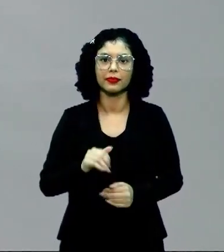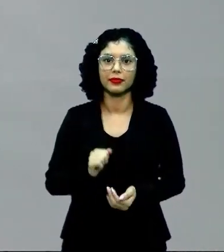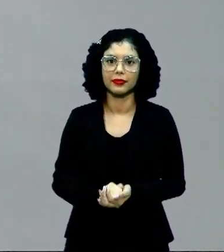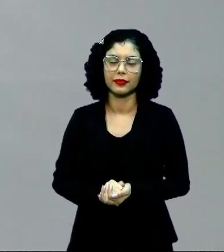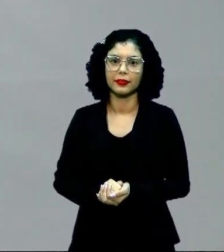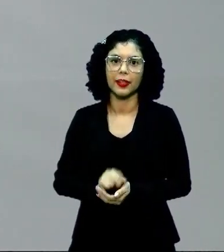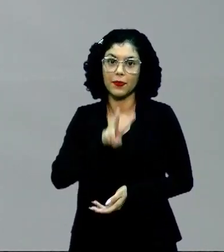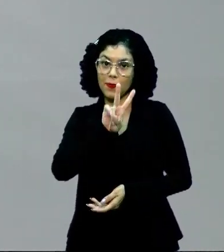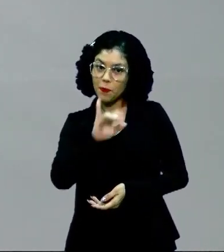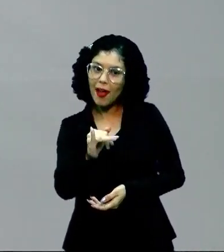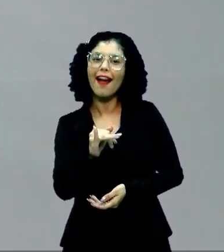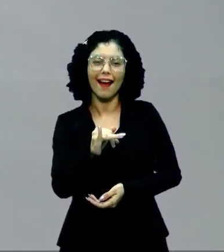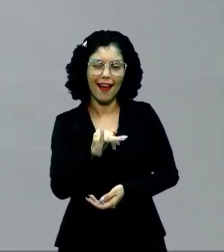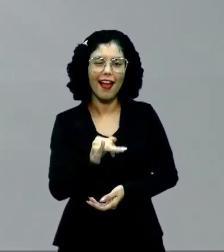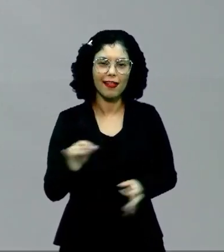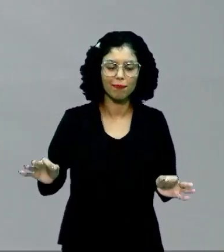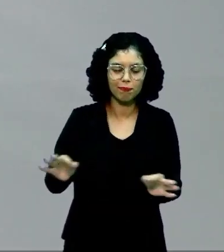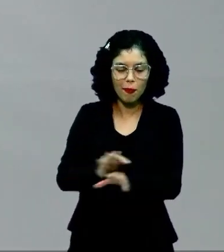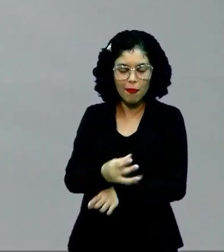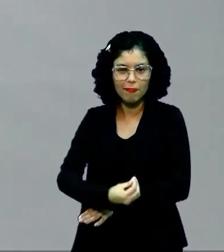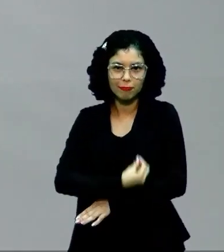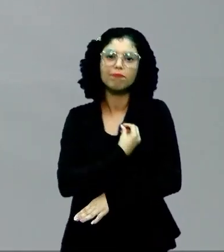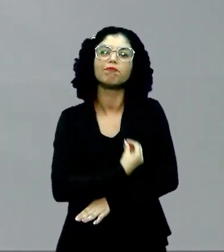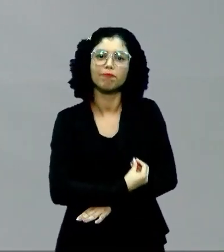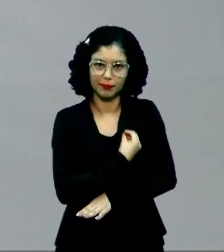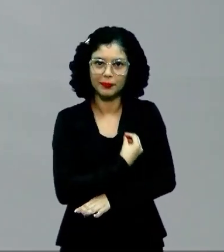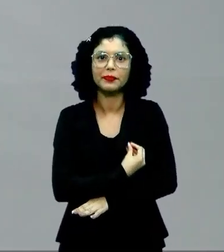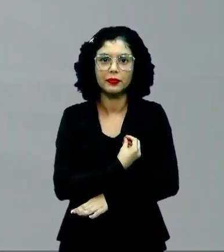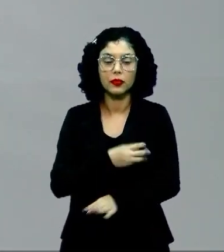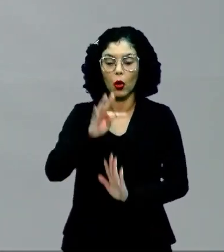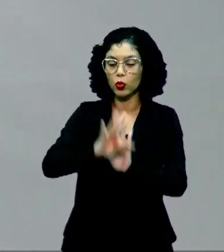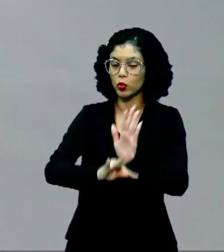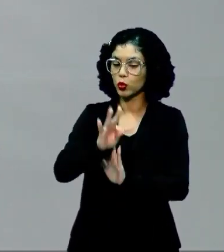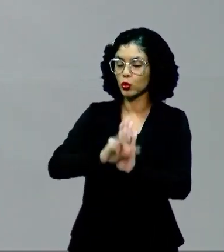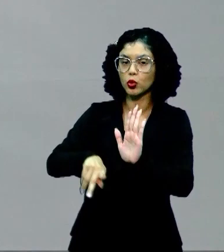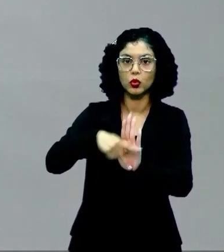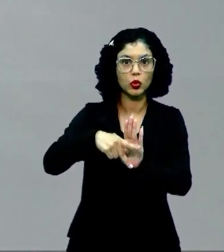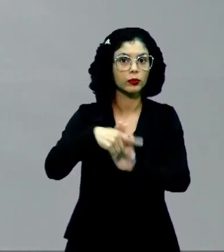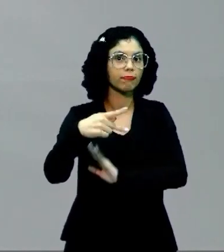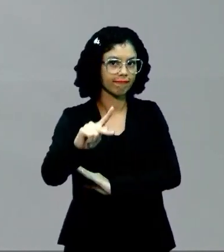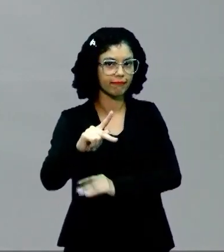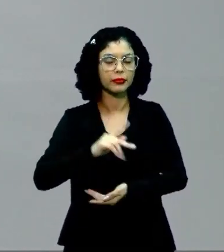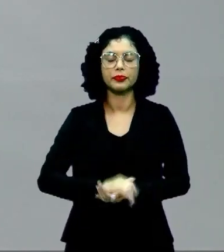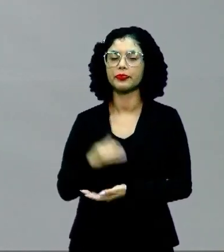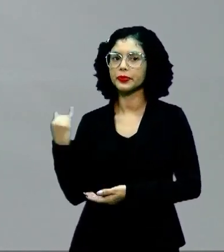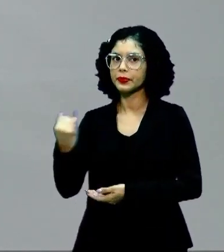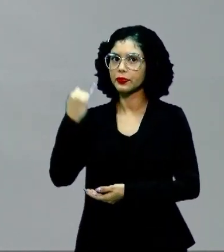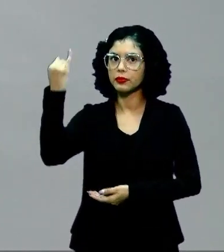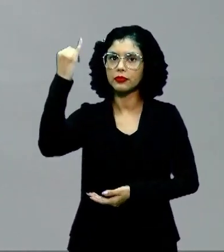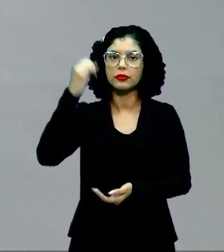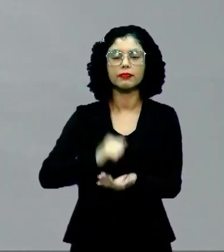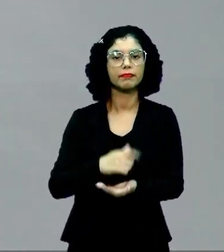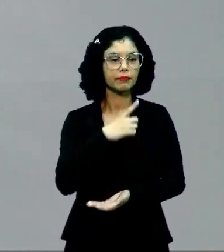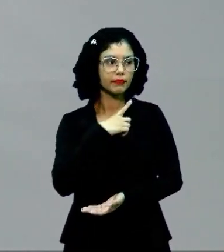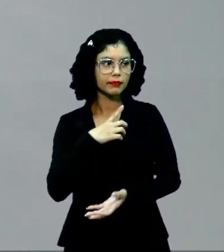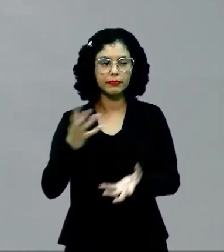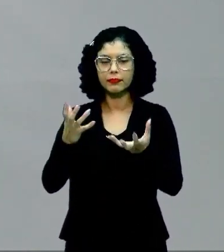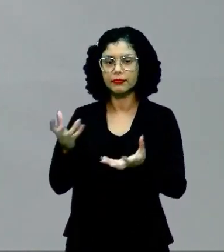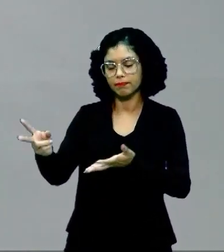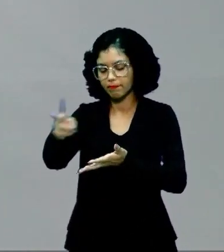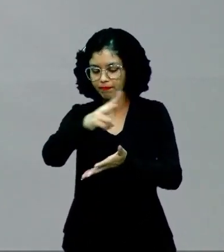vai decidir, né, a sua vida. É um texto seu, um texto muito importante e requer